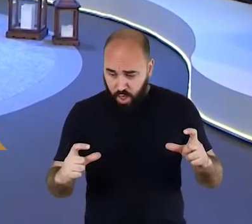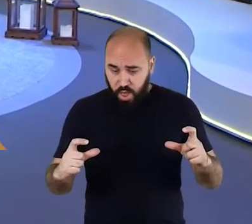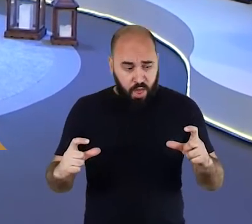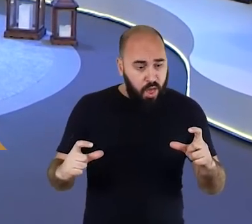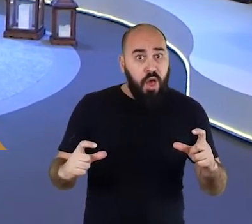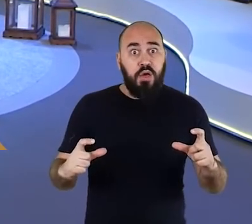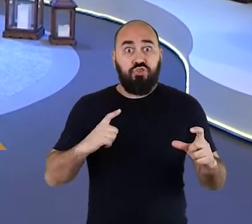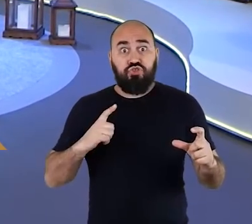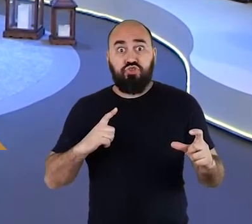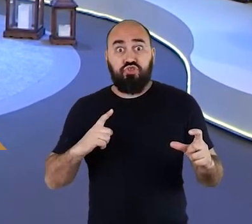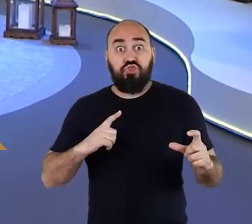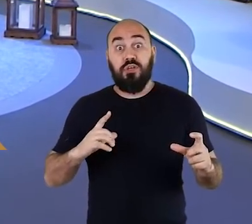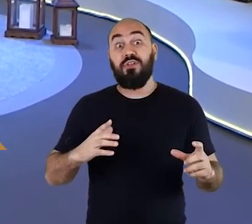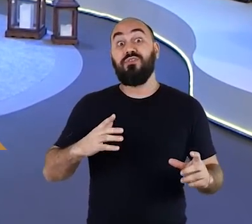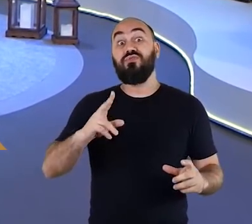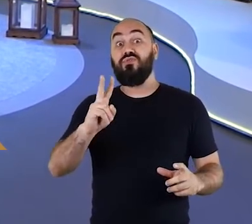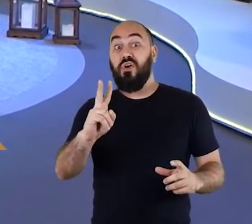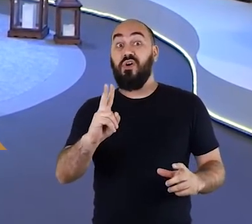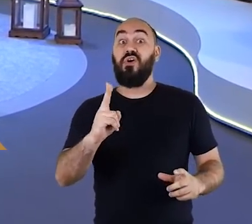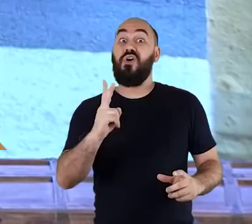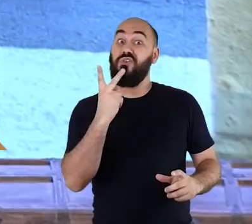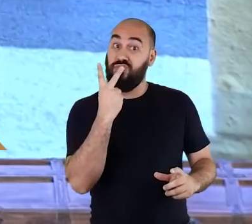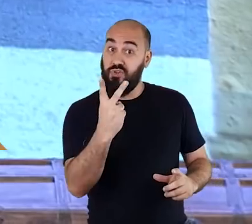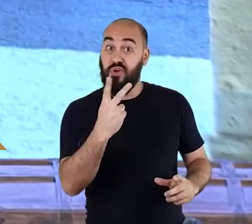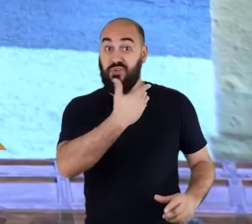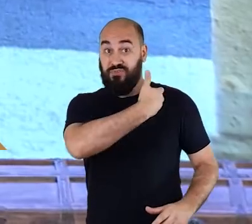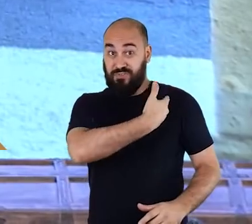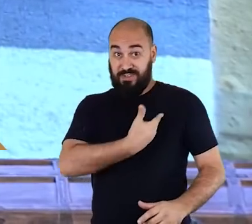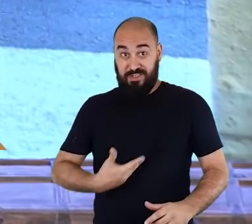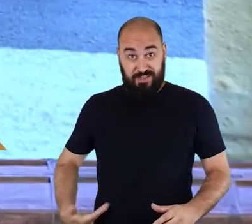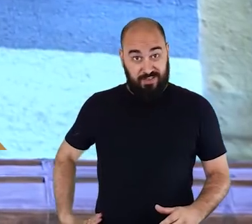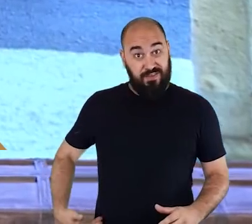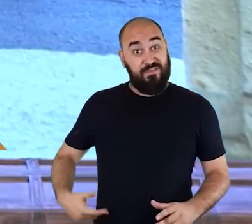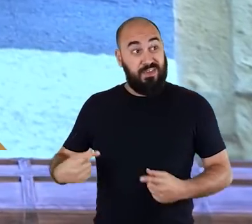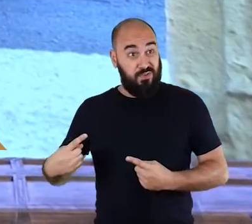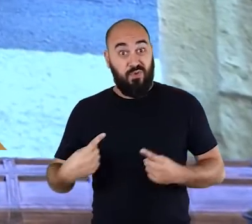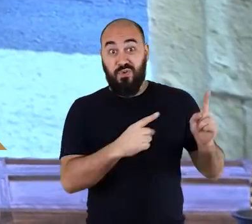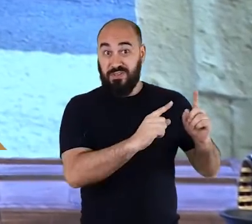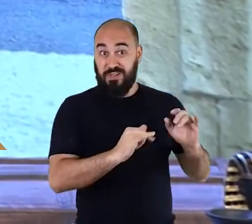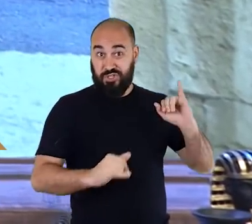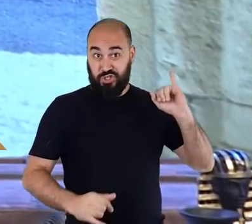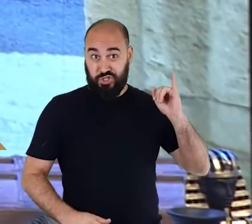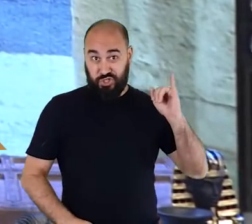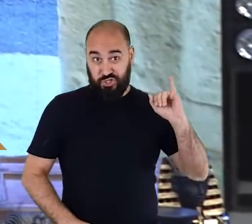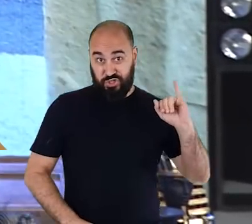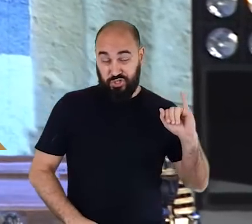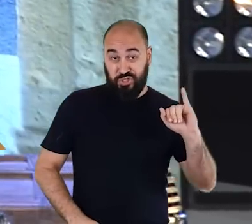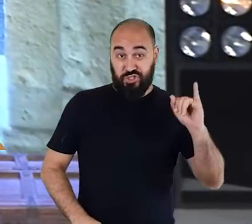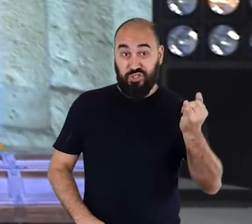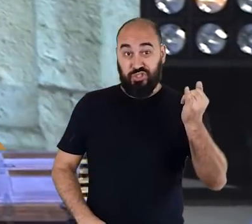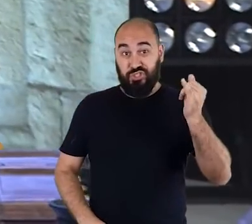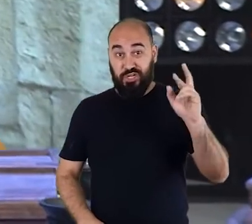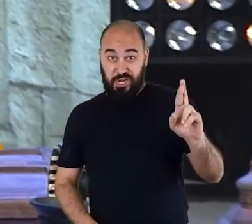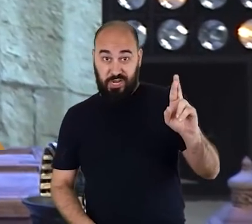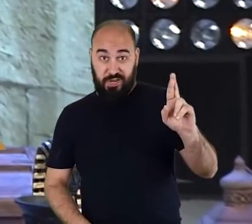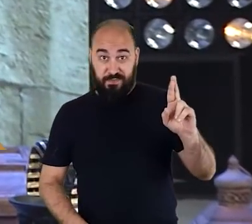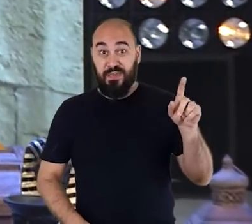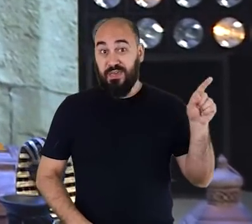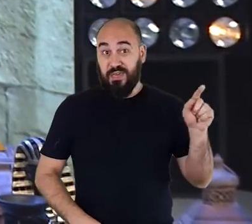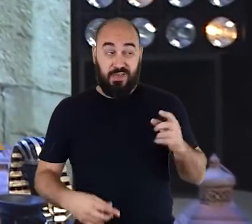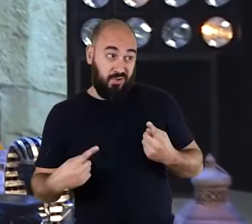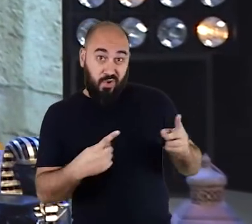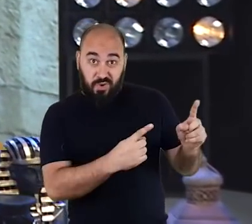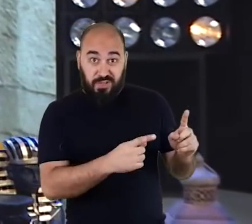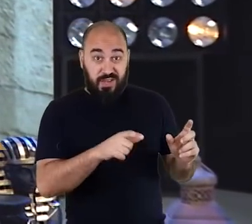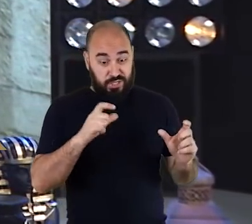Jeremias, selos ou lacres de argila. Aliás, a bem da verdade, selos como o de Shemá, que eu mostrei há pouco, e esses